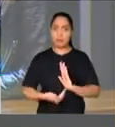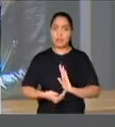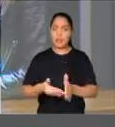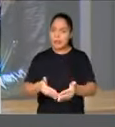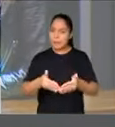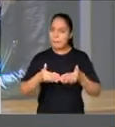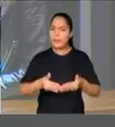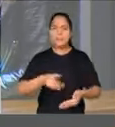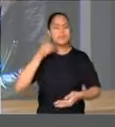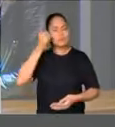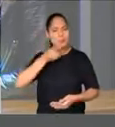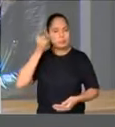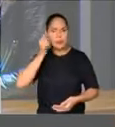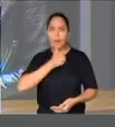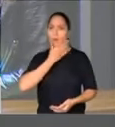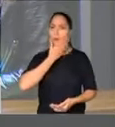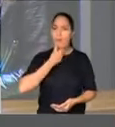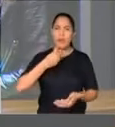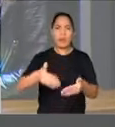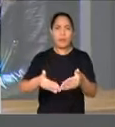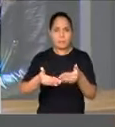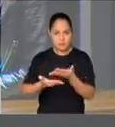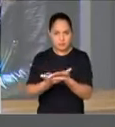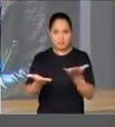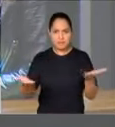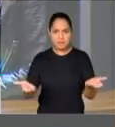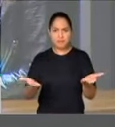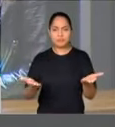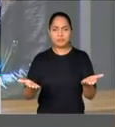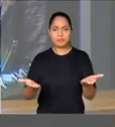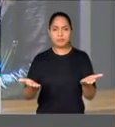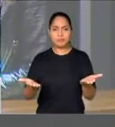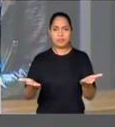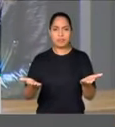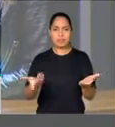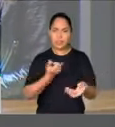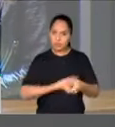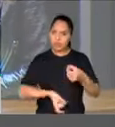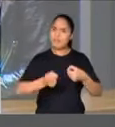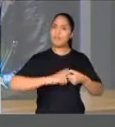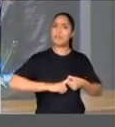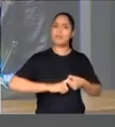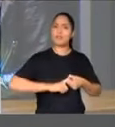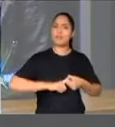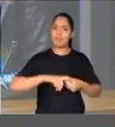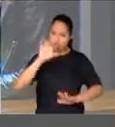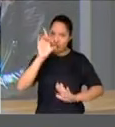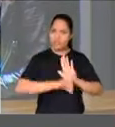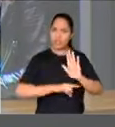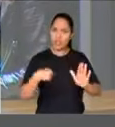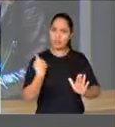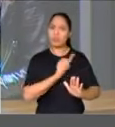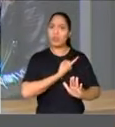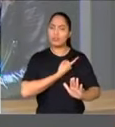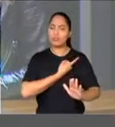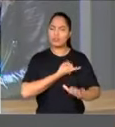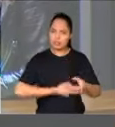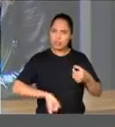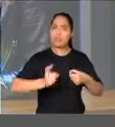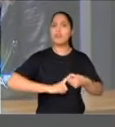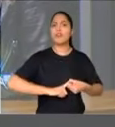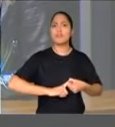os deputados e deputadas que nos devolvam os nossos direitos,